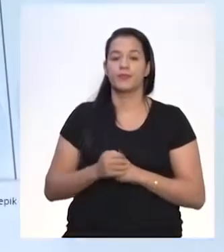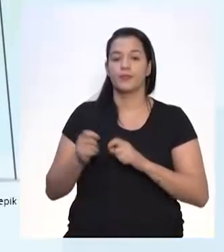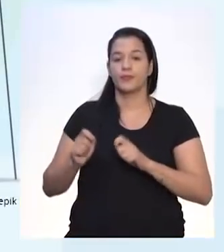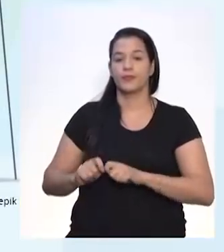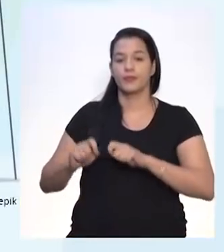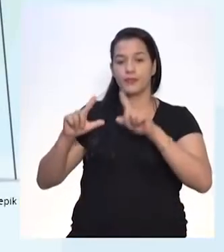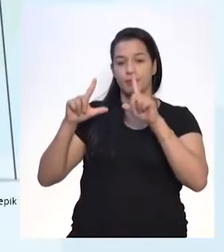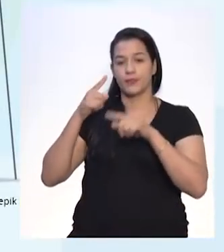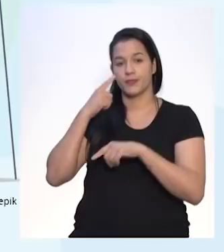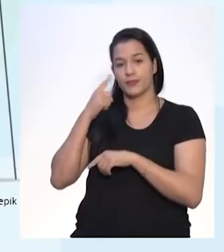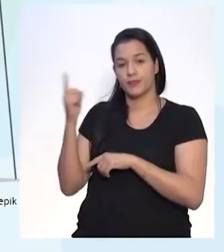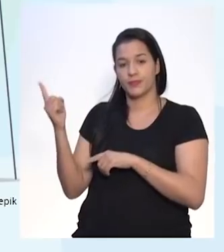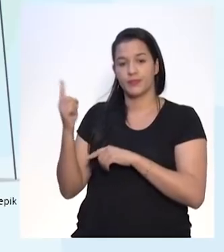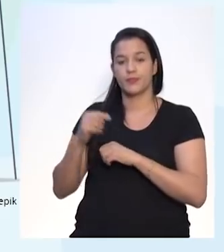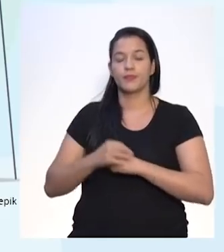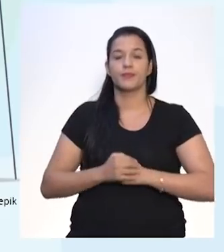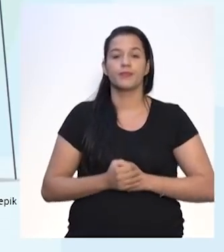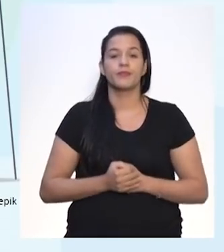para vocês.